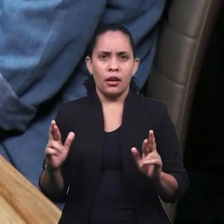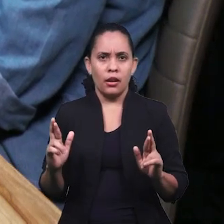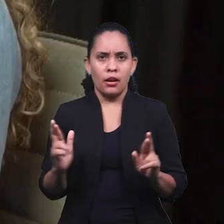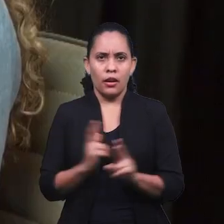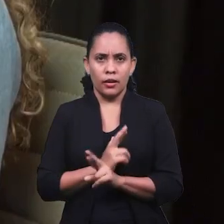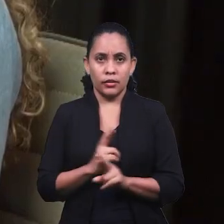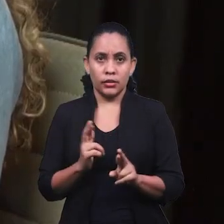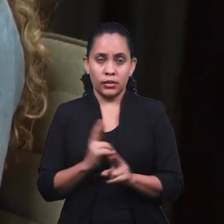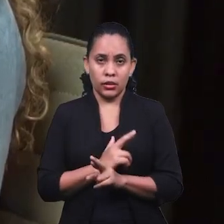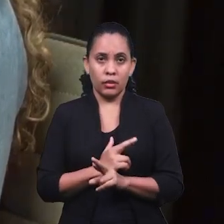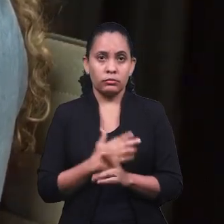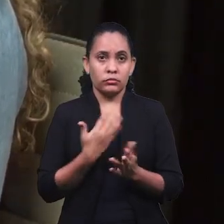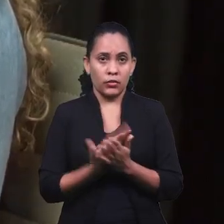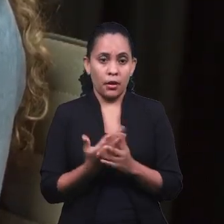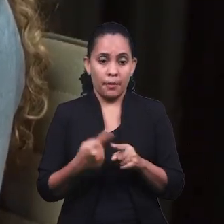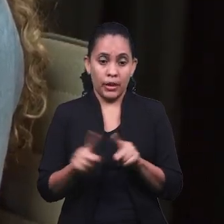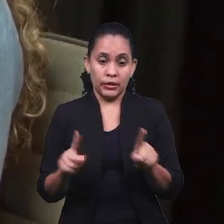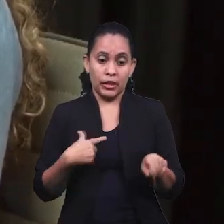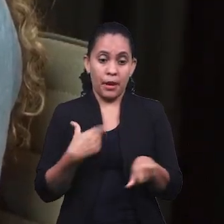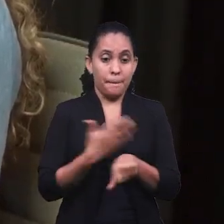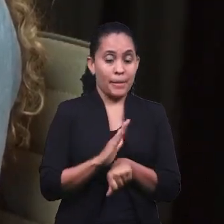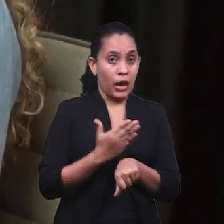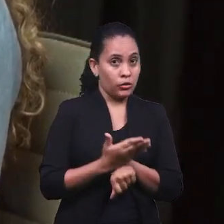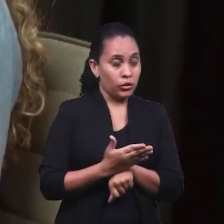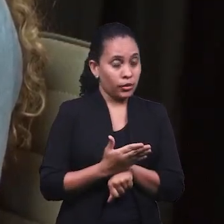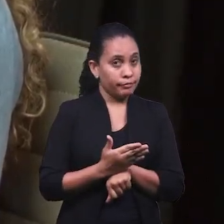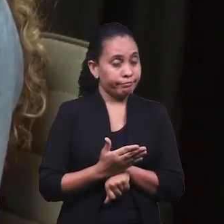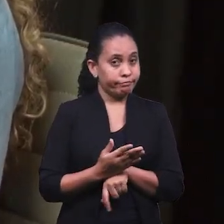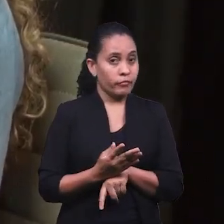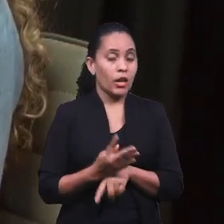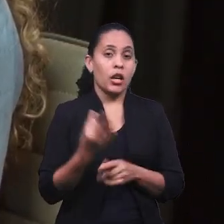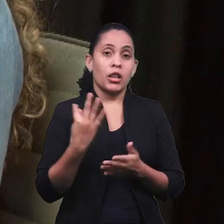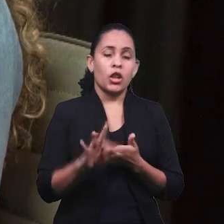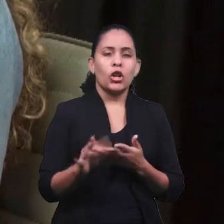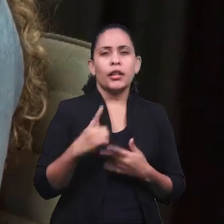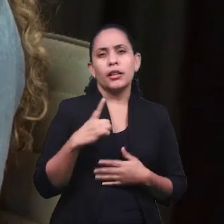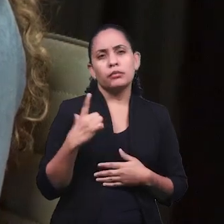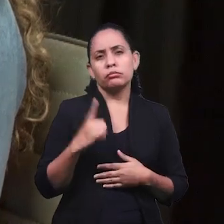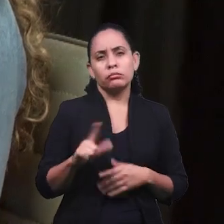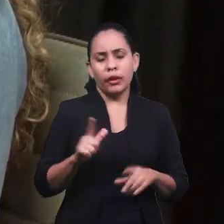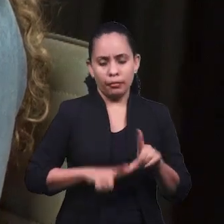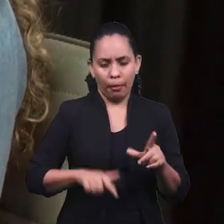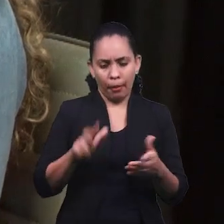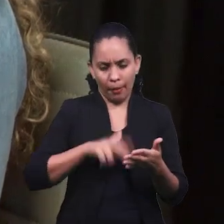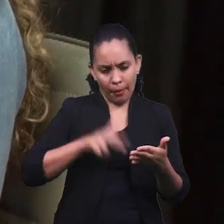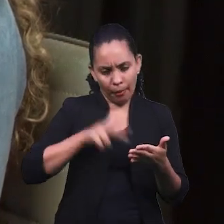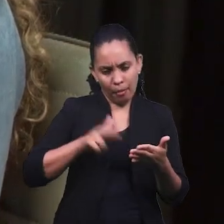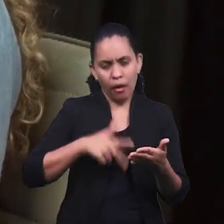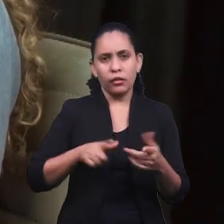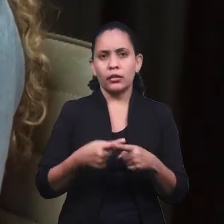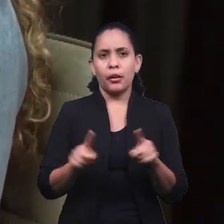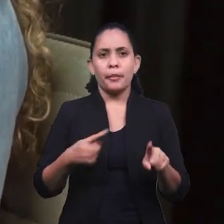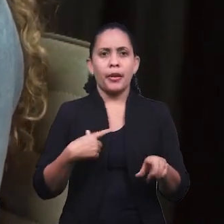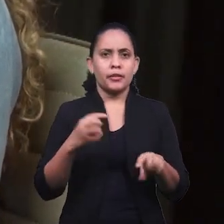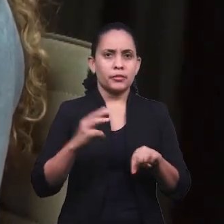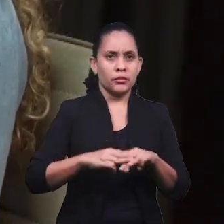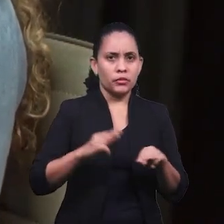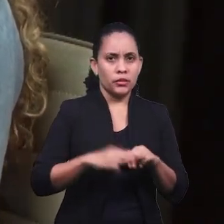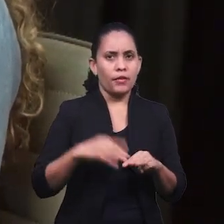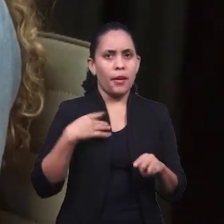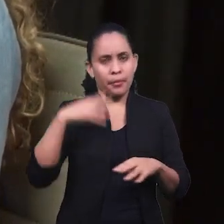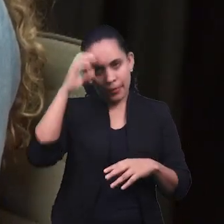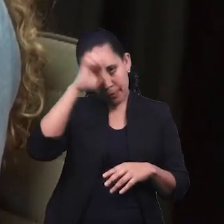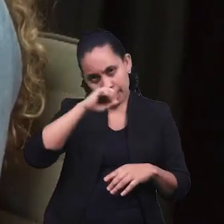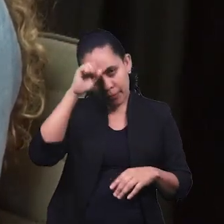grande necessidade de transformar dados em informações úteis, né, para a tomada de decisões das empresas, dos negócios,